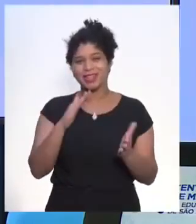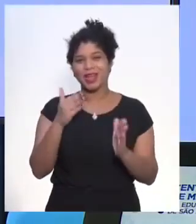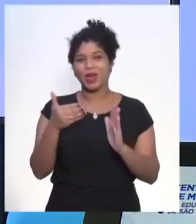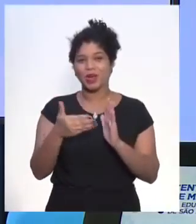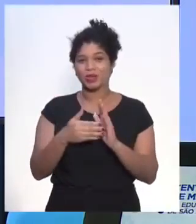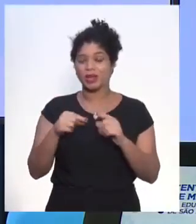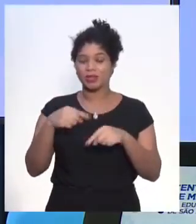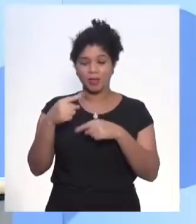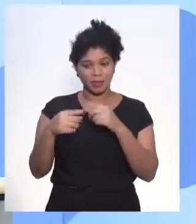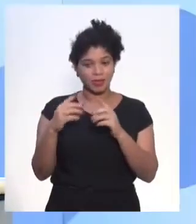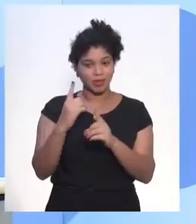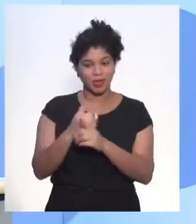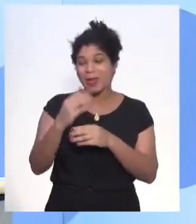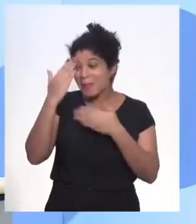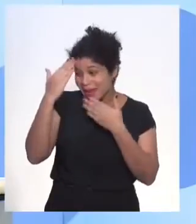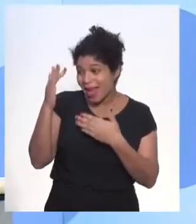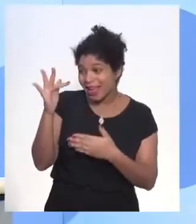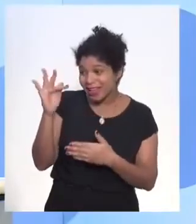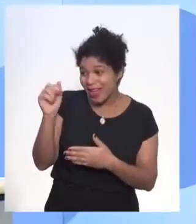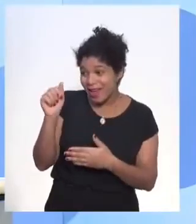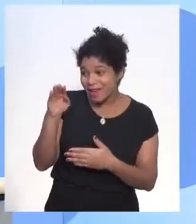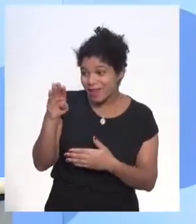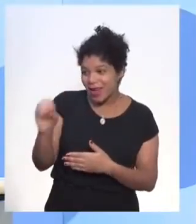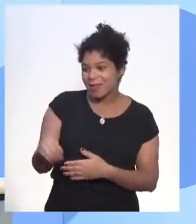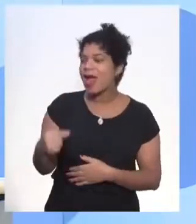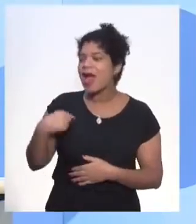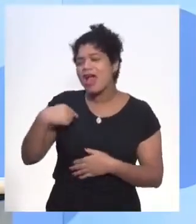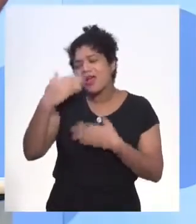A gente se vê. Obrigada, professor Fábio. E eu que agradeço por poder